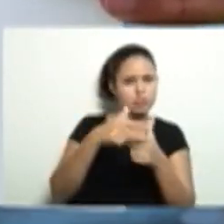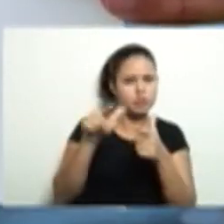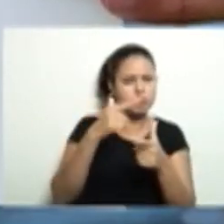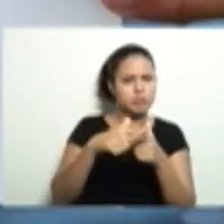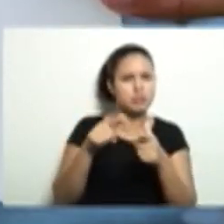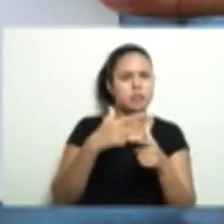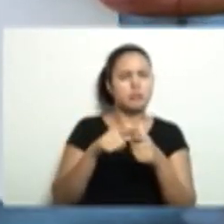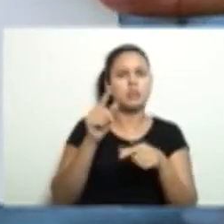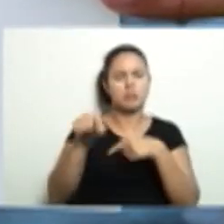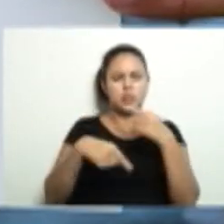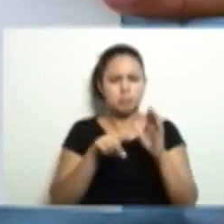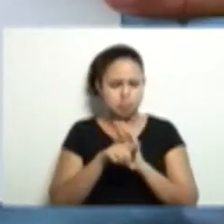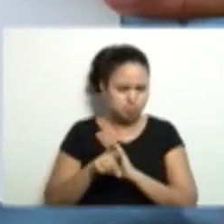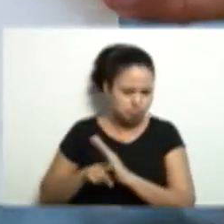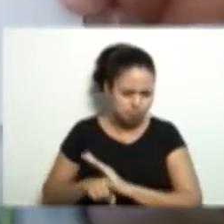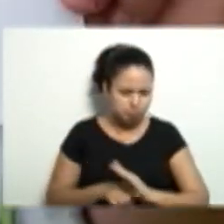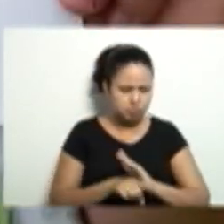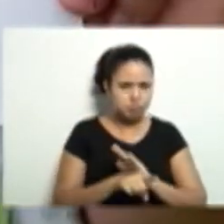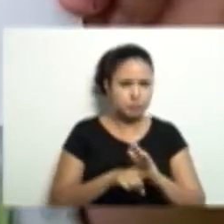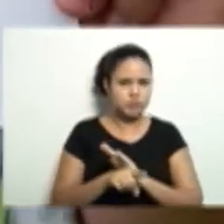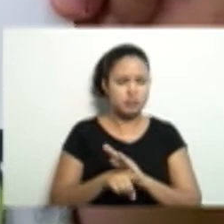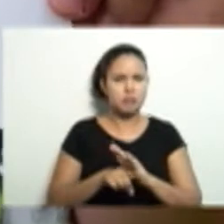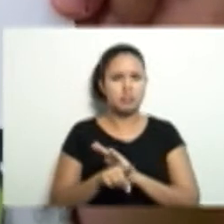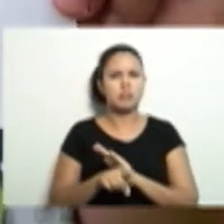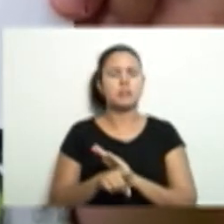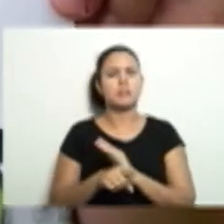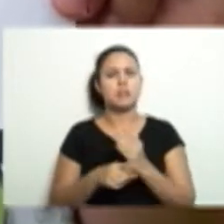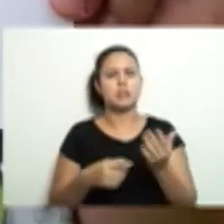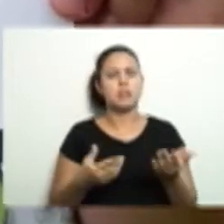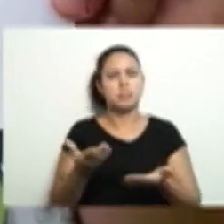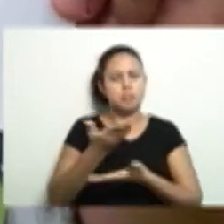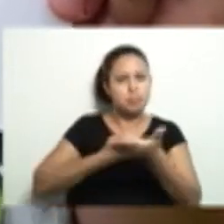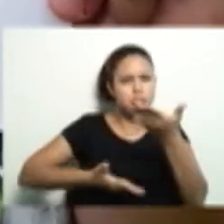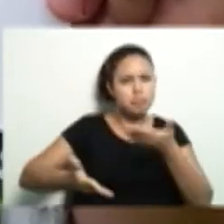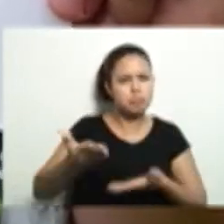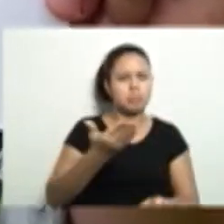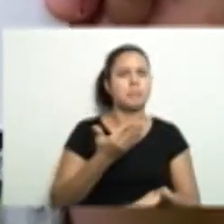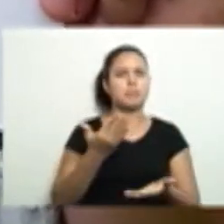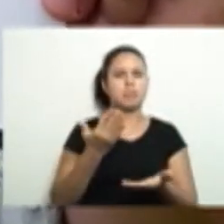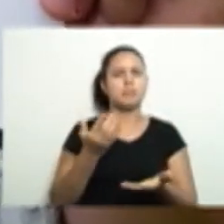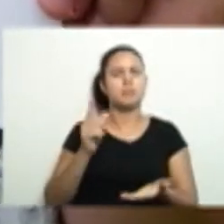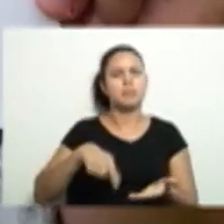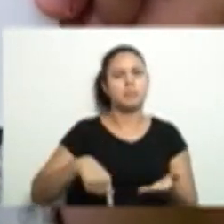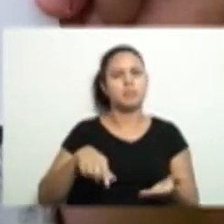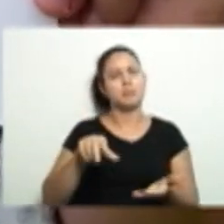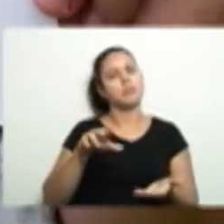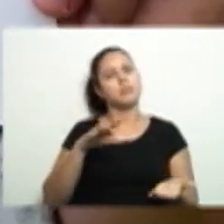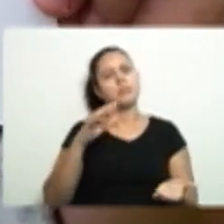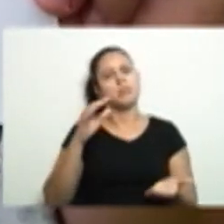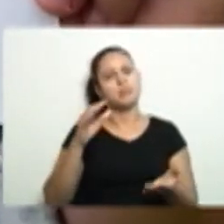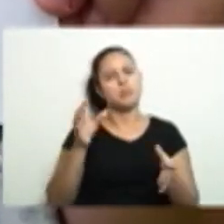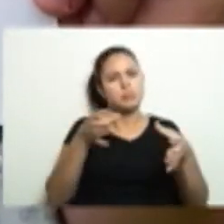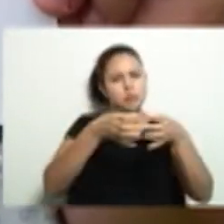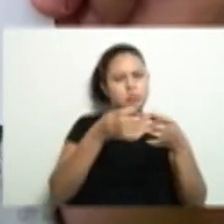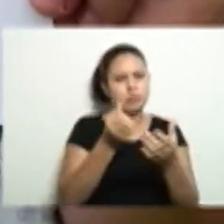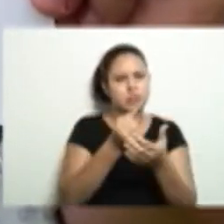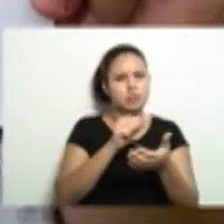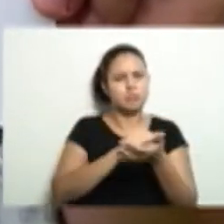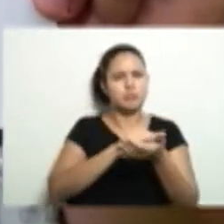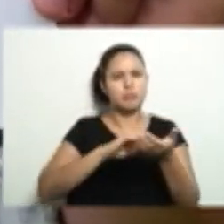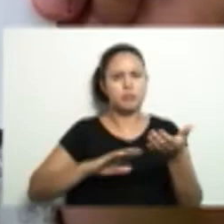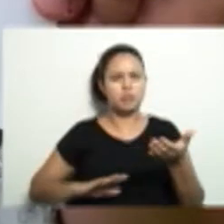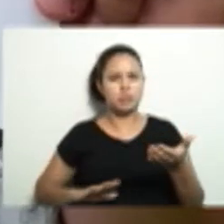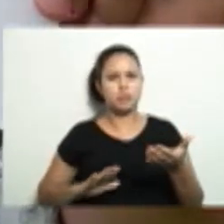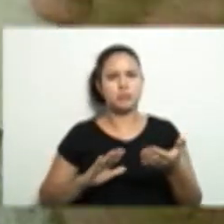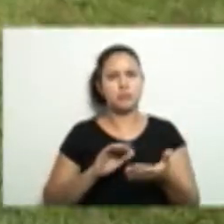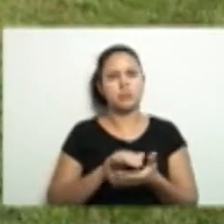para então reduzir as desigualdades, através da promoção de programas e ações estratégicas ligadas às necessidades de